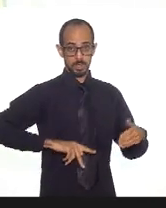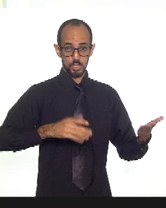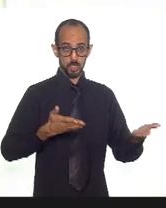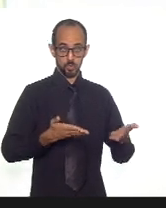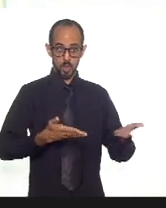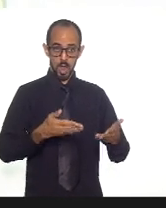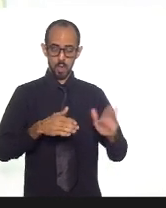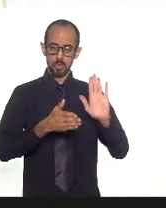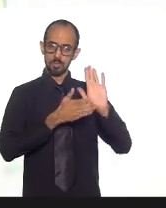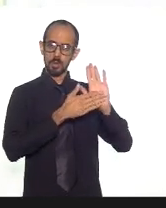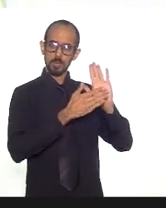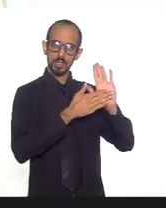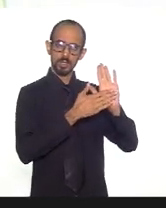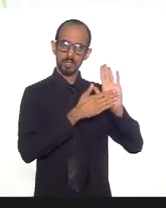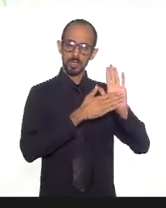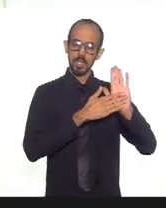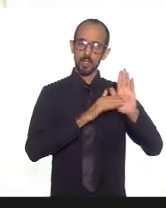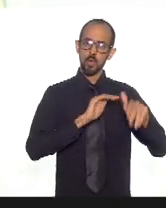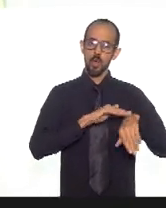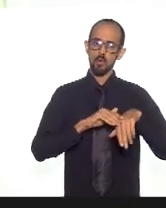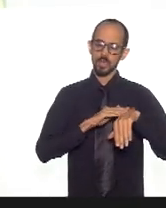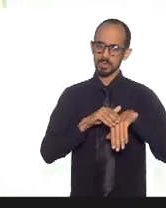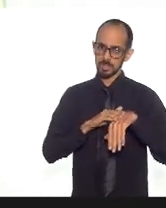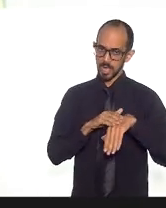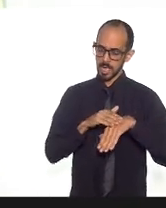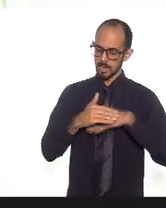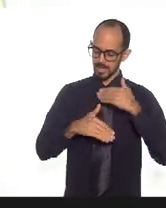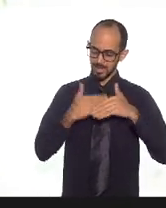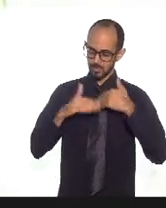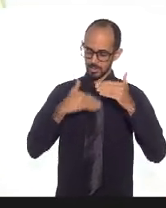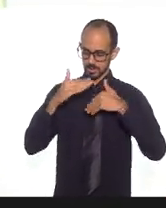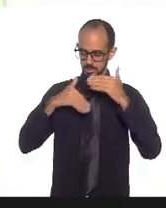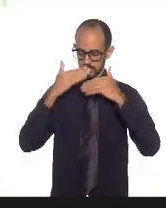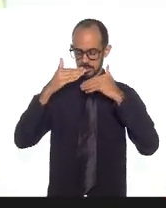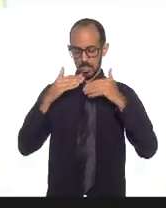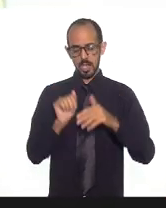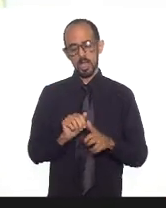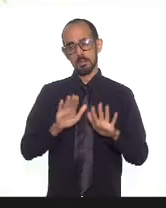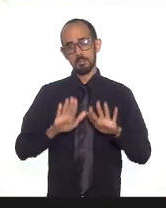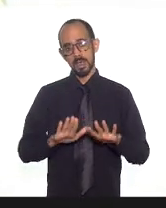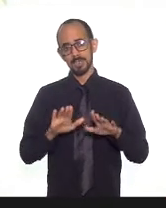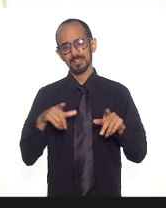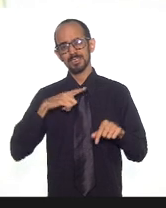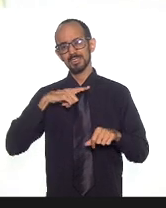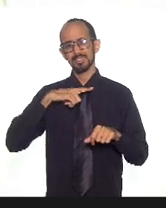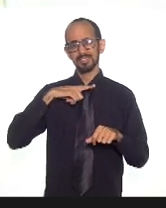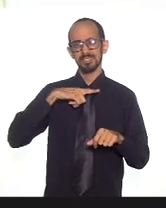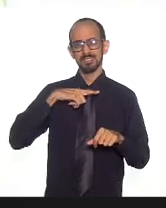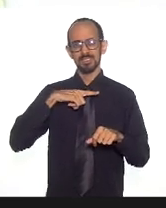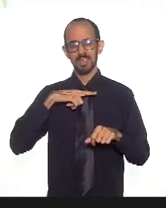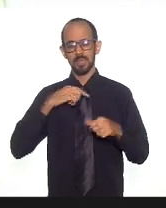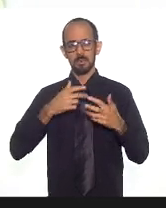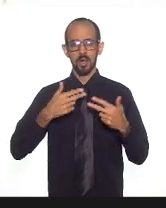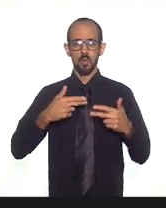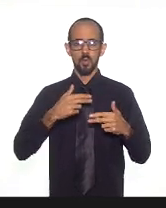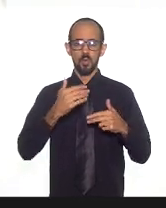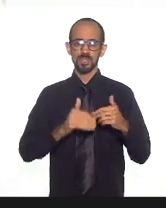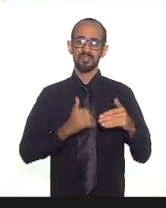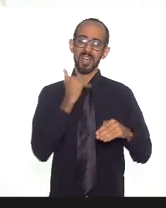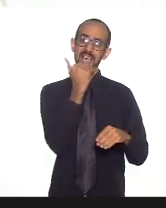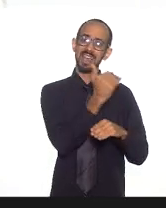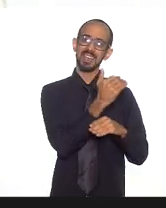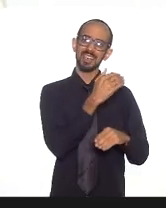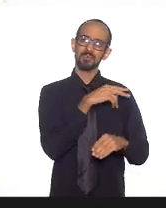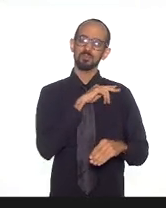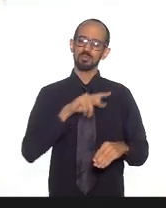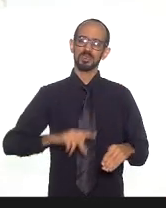Ele se comprometeu em dialogar conosco, em avançar em determinadas pautas, sendo justo, mas há uma questão que vai além dele, há uma questão de entender qual